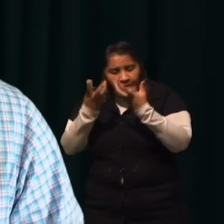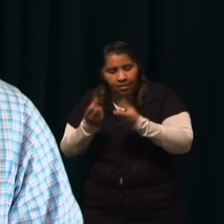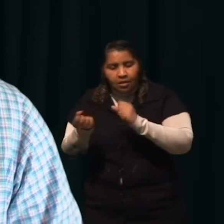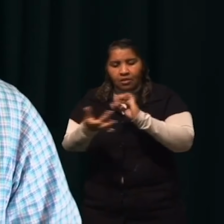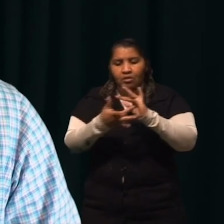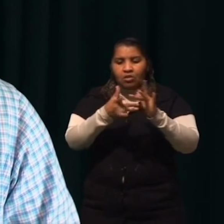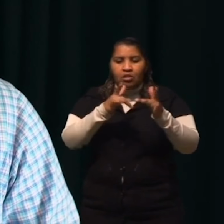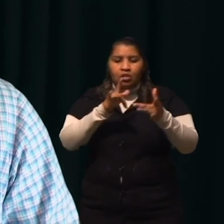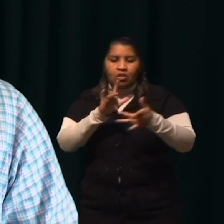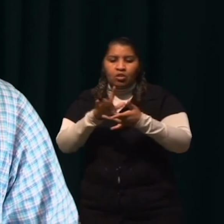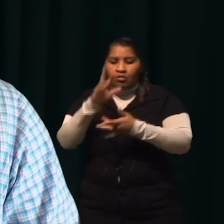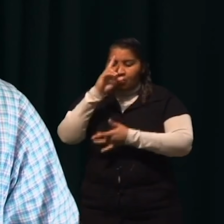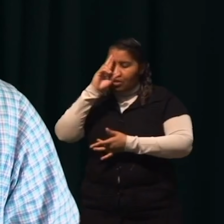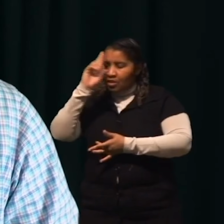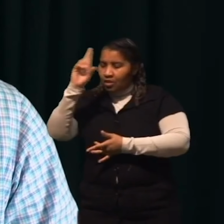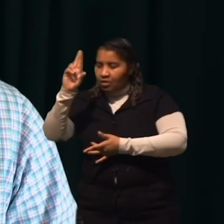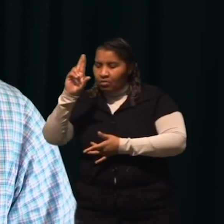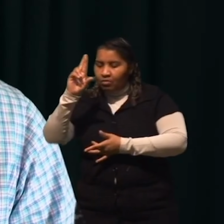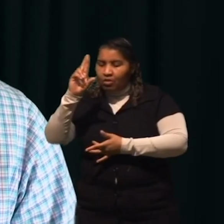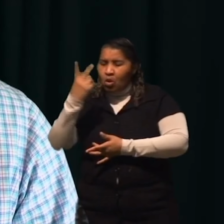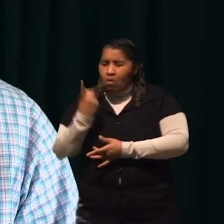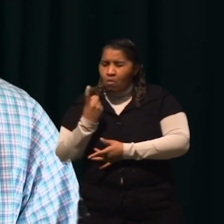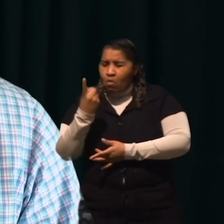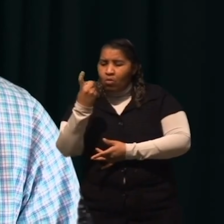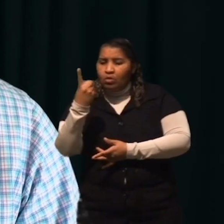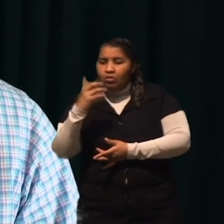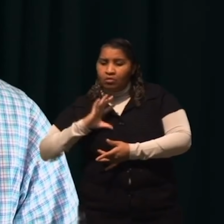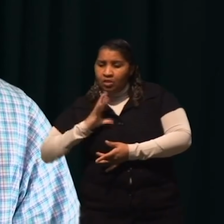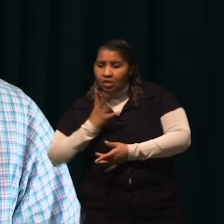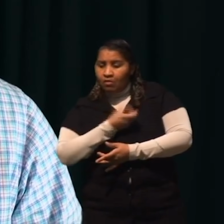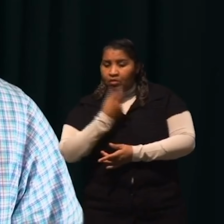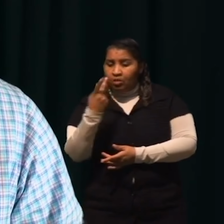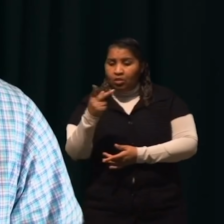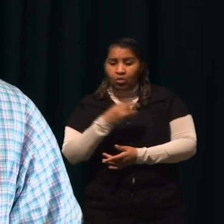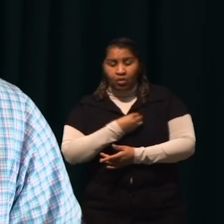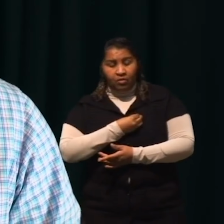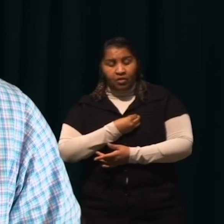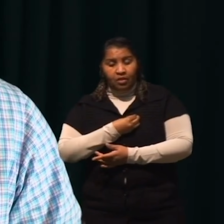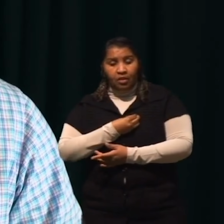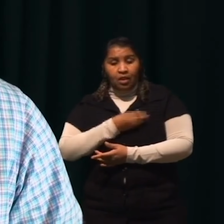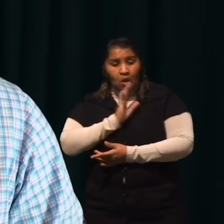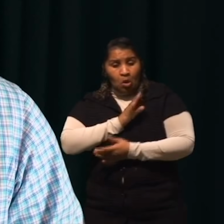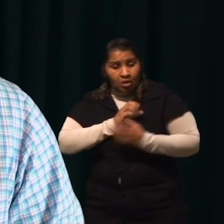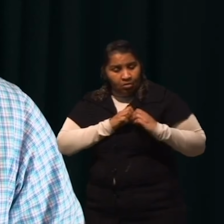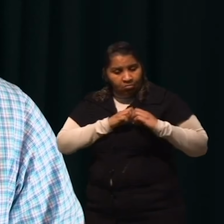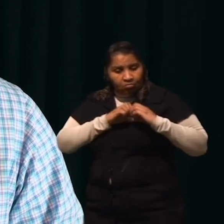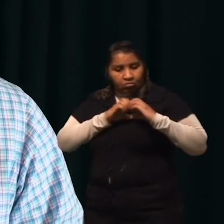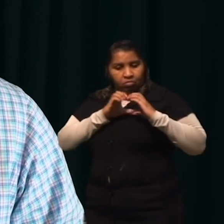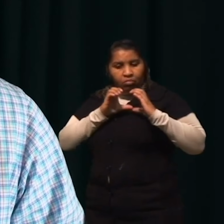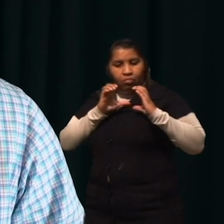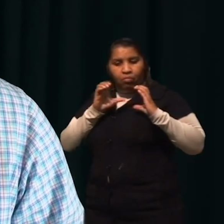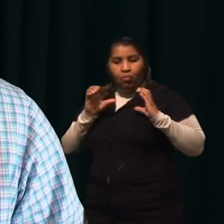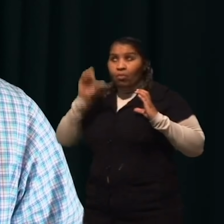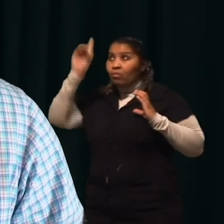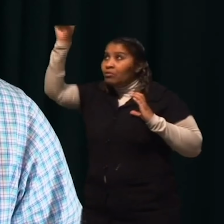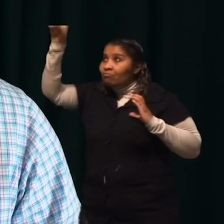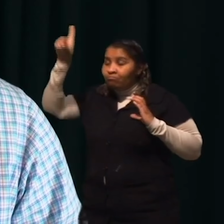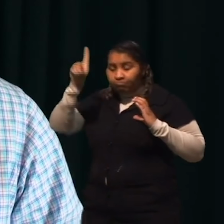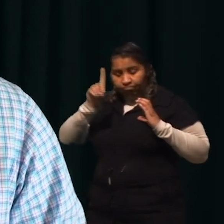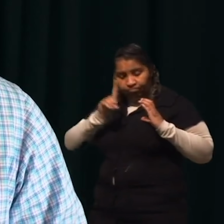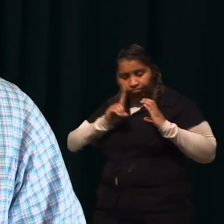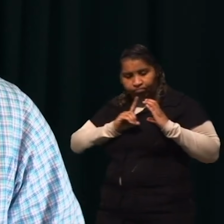Salvador, entregar a sua vida ao Pai e abrir o seu coração ao Espírito Santo de